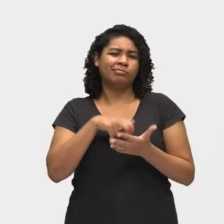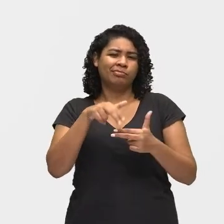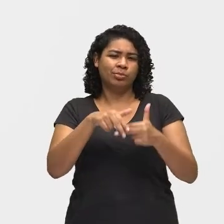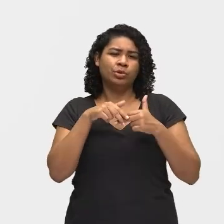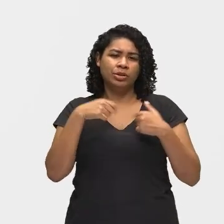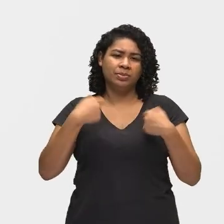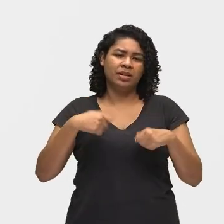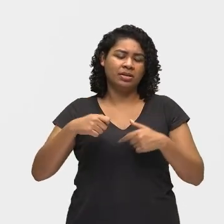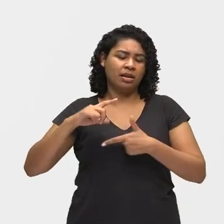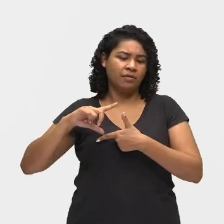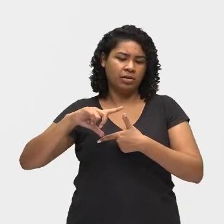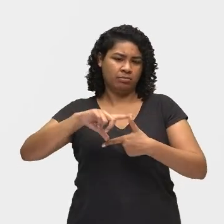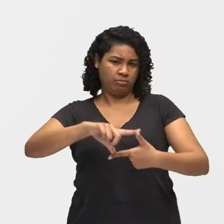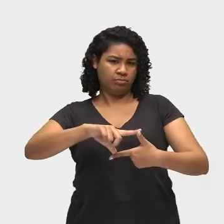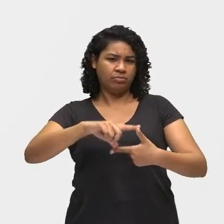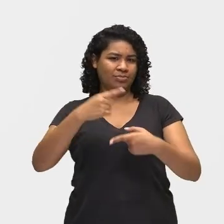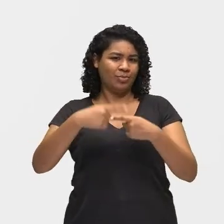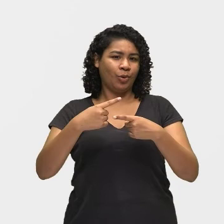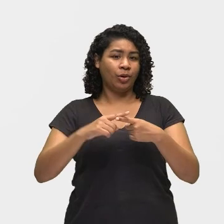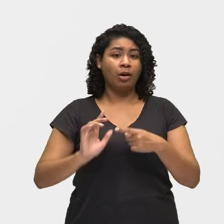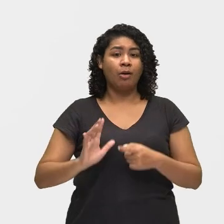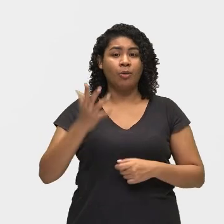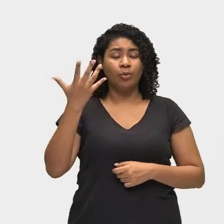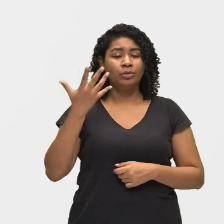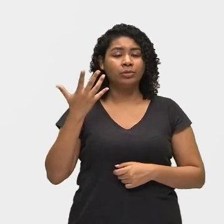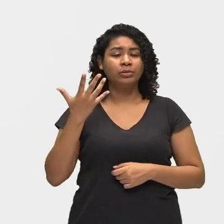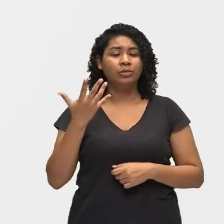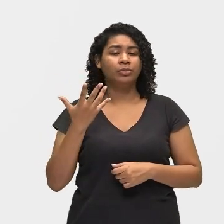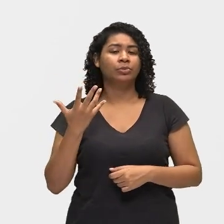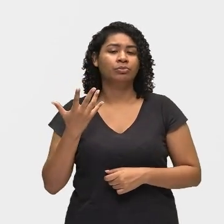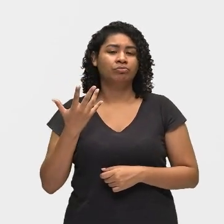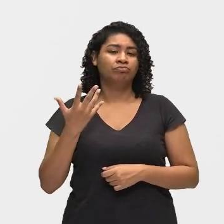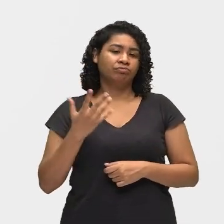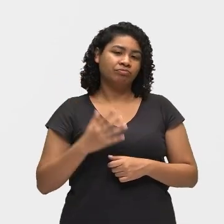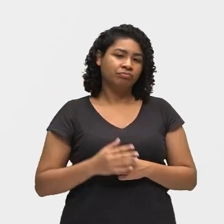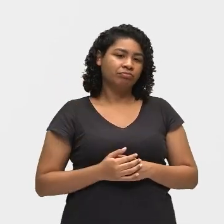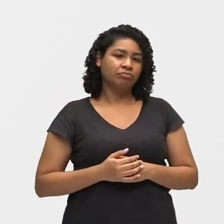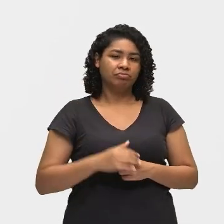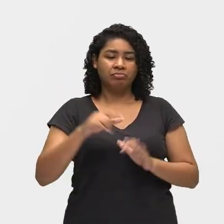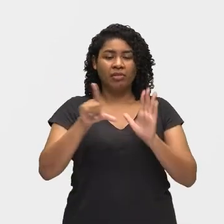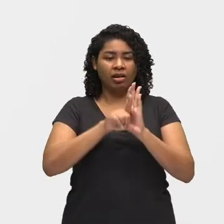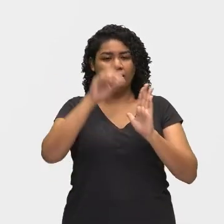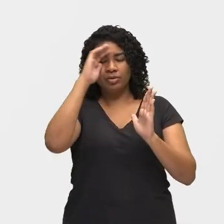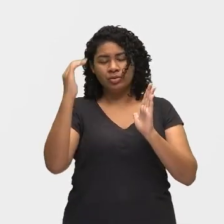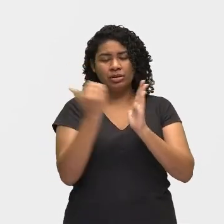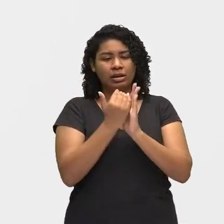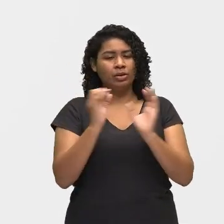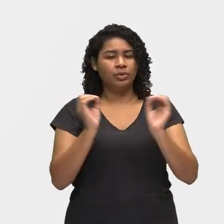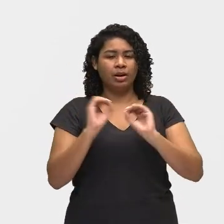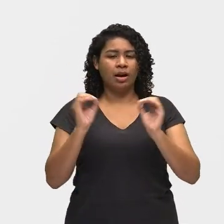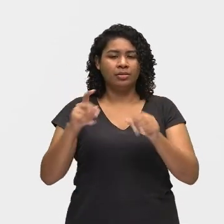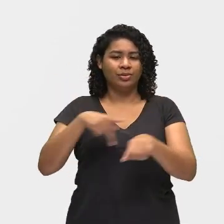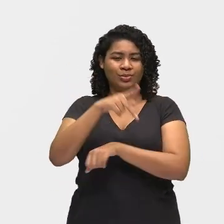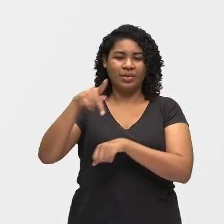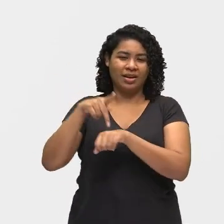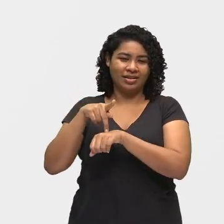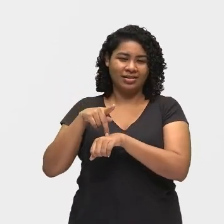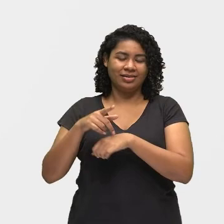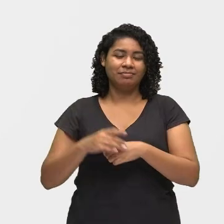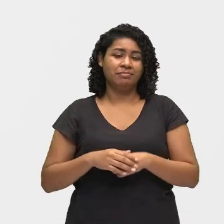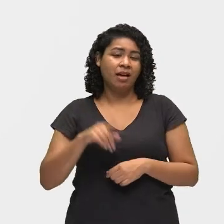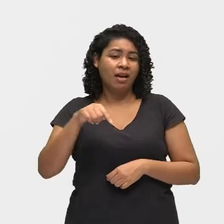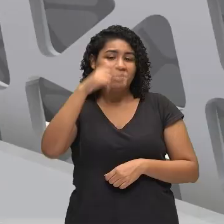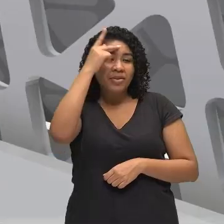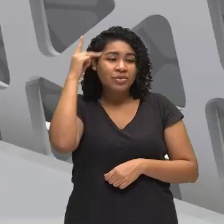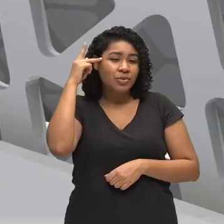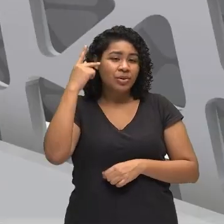por terem cometido algum crime em Portugal ou em outras terras coloniais que pertenciam a esse país. Ou seja, eram homens que não